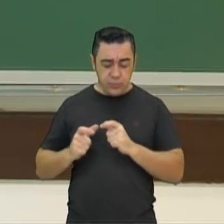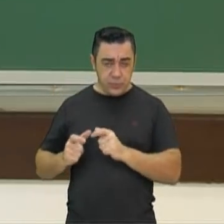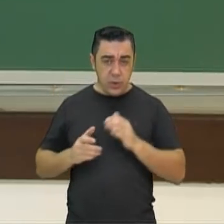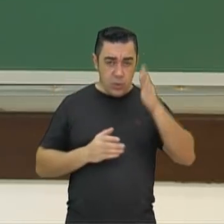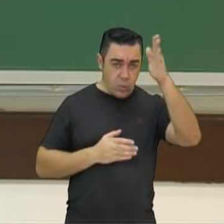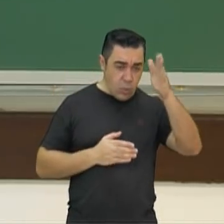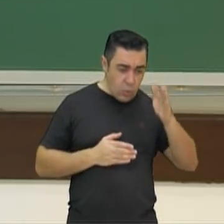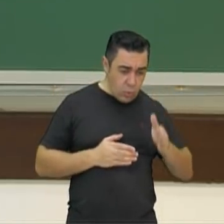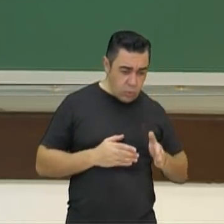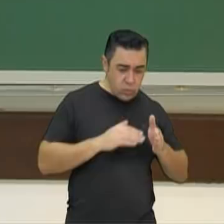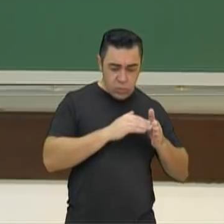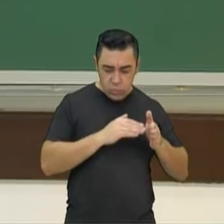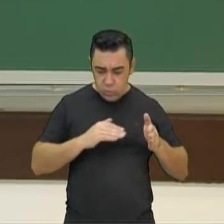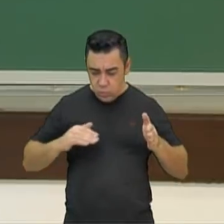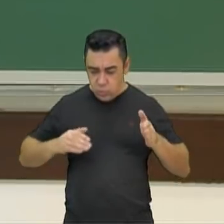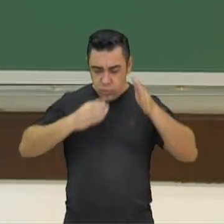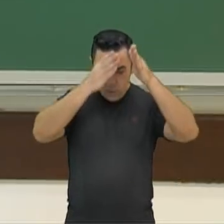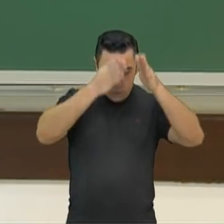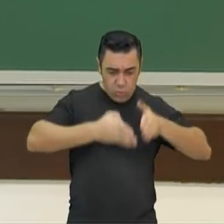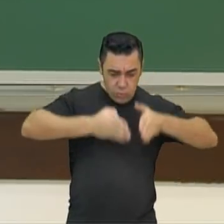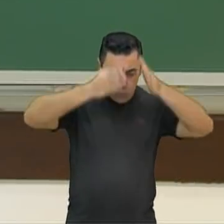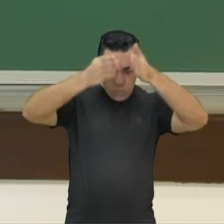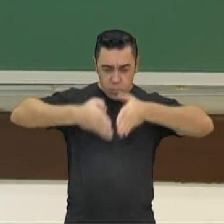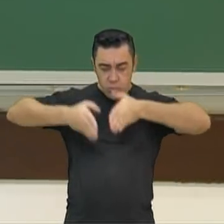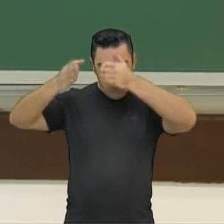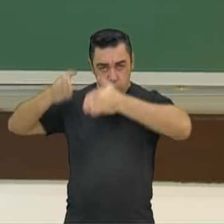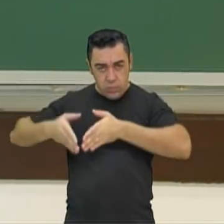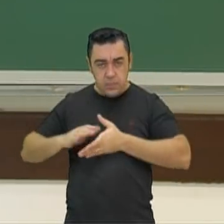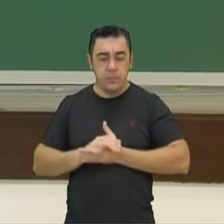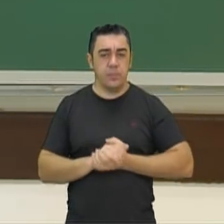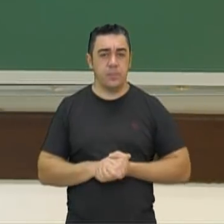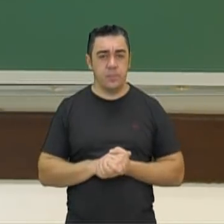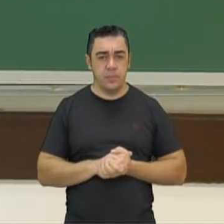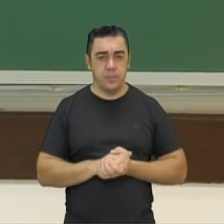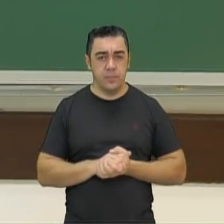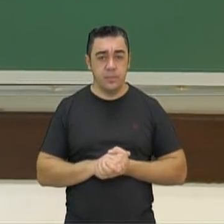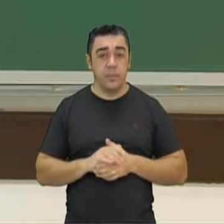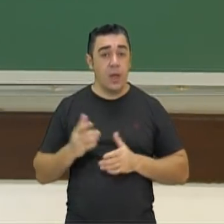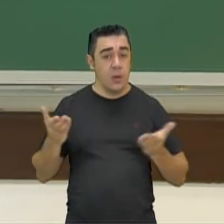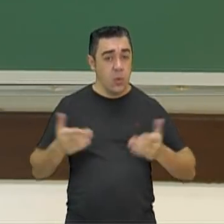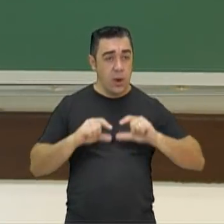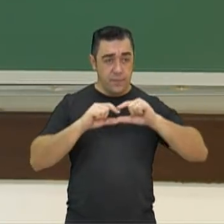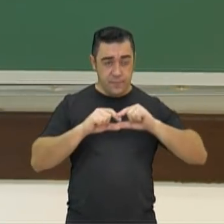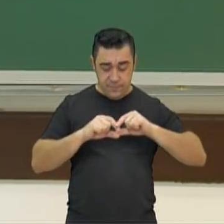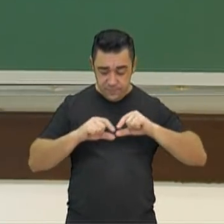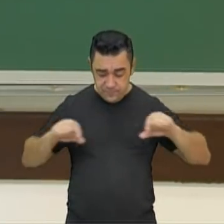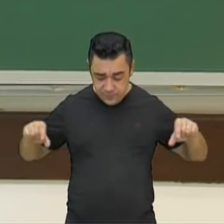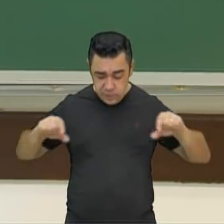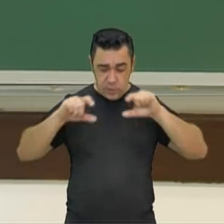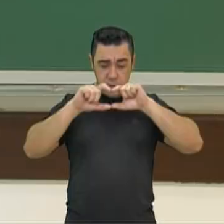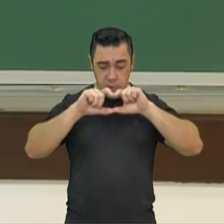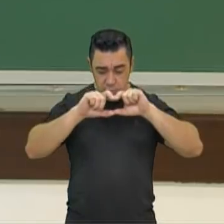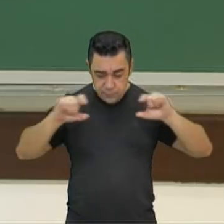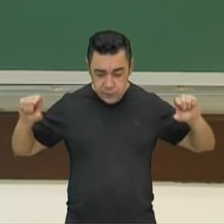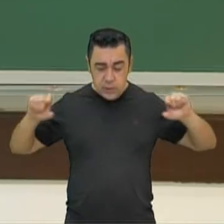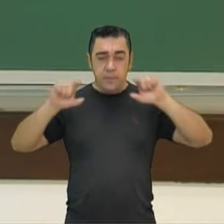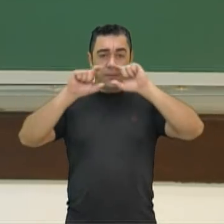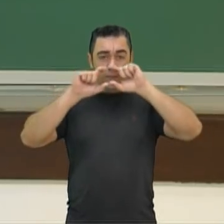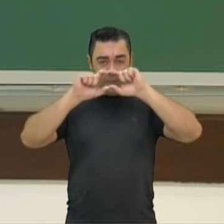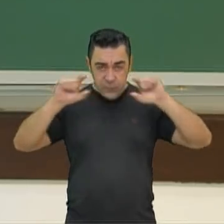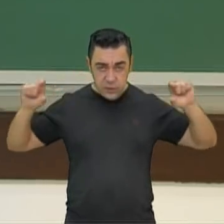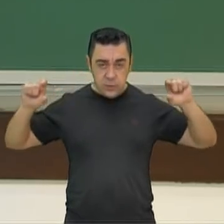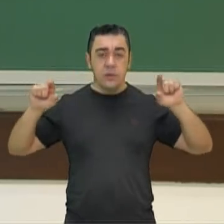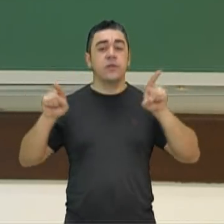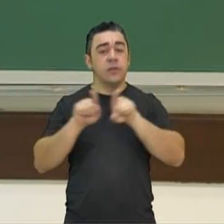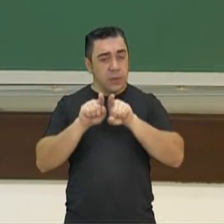colunas, né? Colunas, 8 colunas lá. As fileiras, né? Mesma coisa, sequência de 8